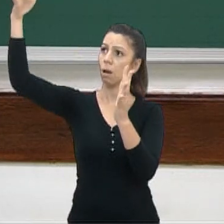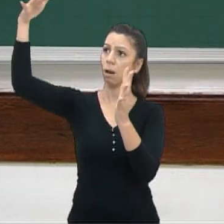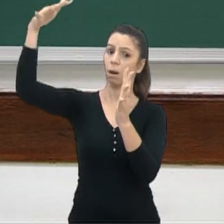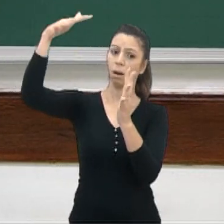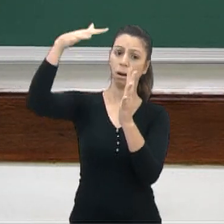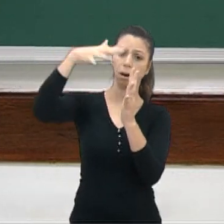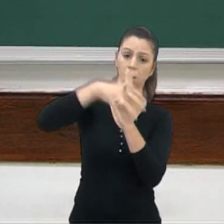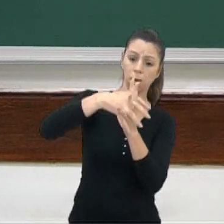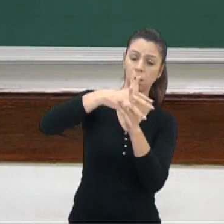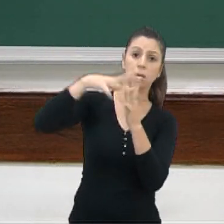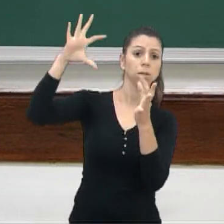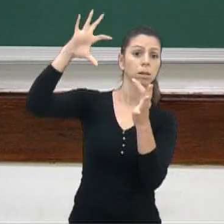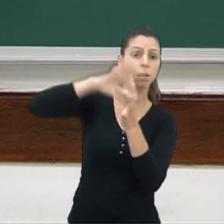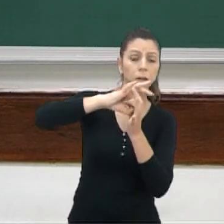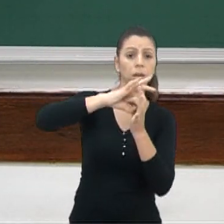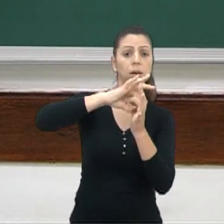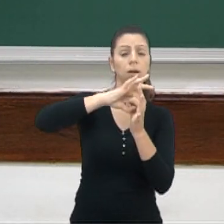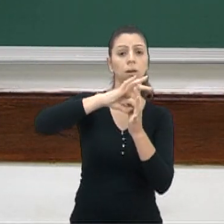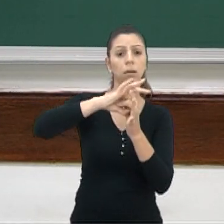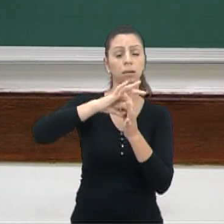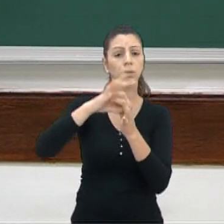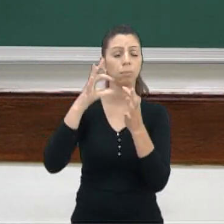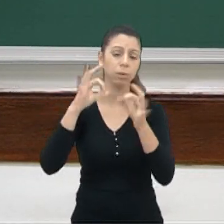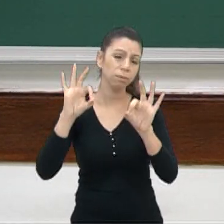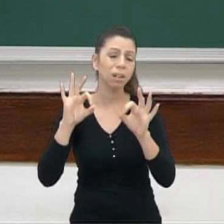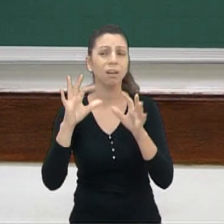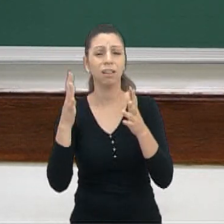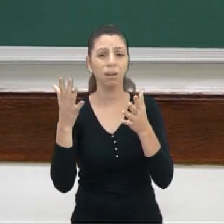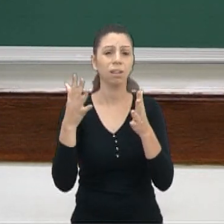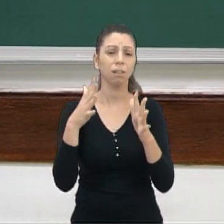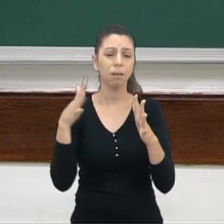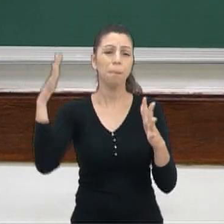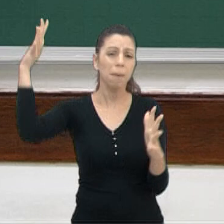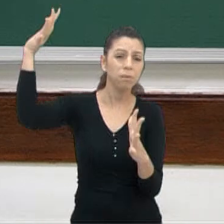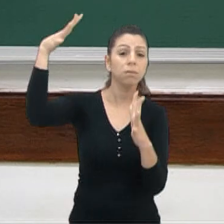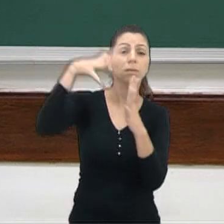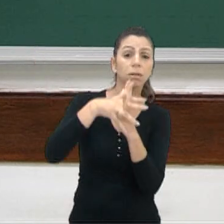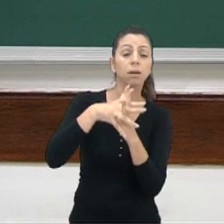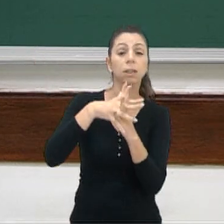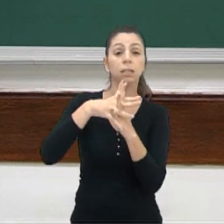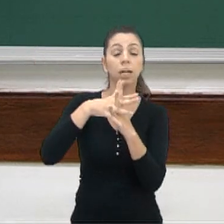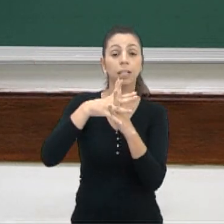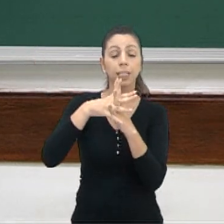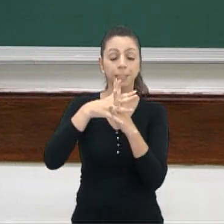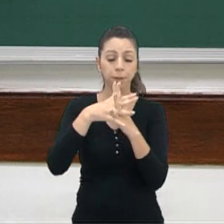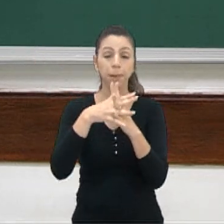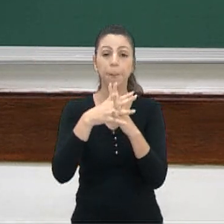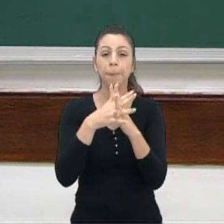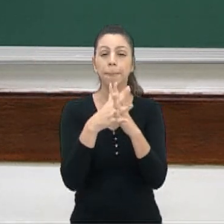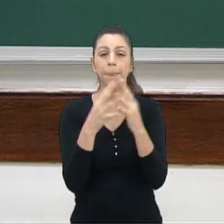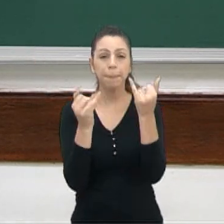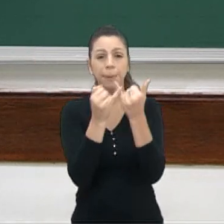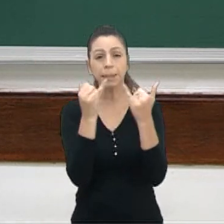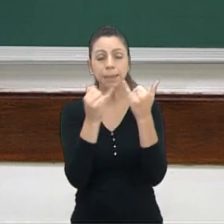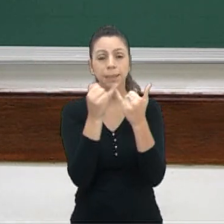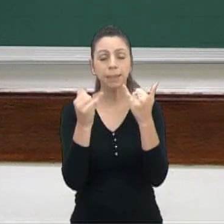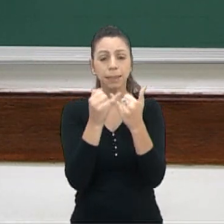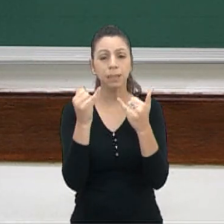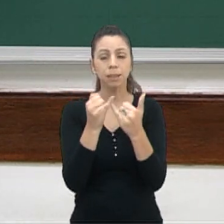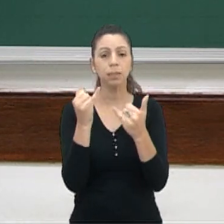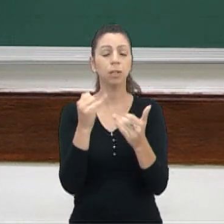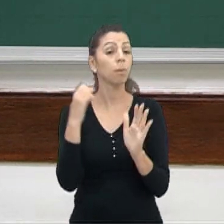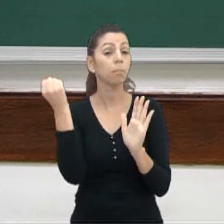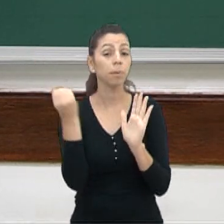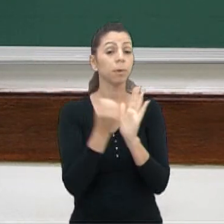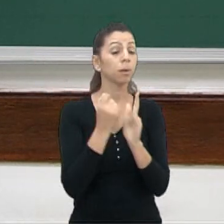fosse realmente um quebra-cabeça. Perfeito? Não, não é um quebra-cabeça perfeito, mas que os limites eram muito parecidos. O mais